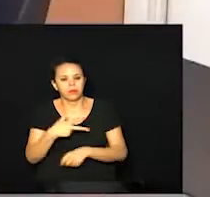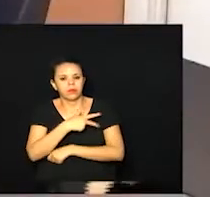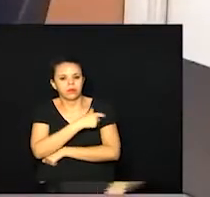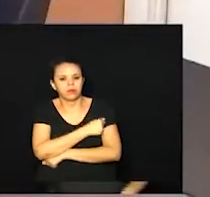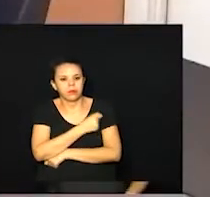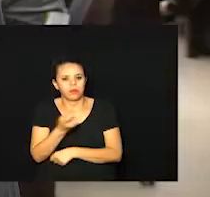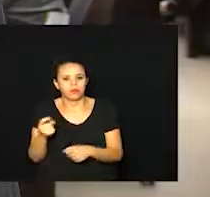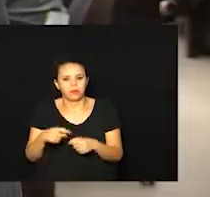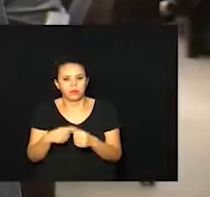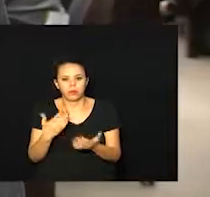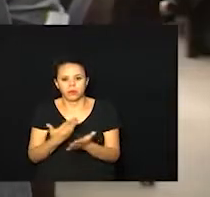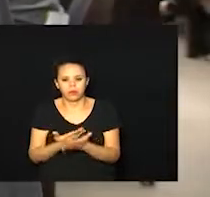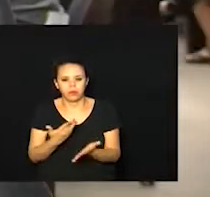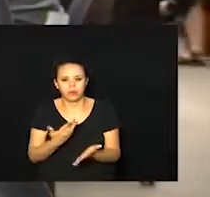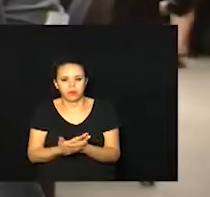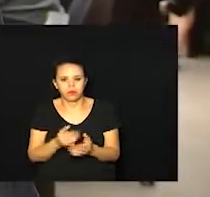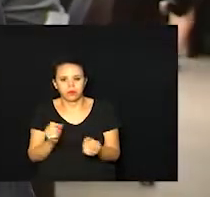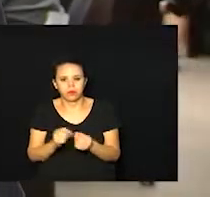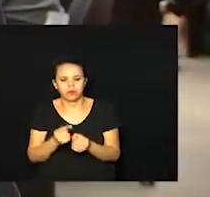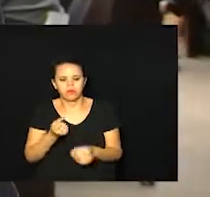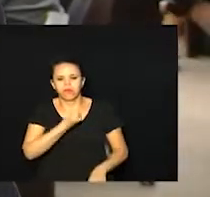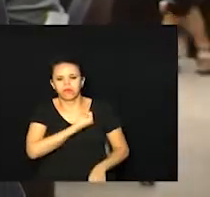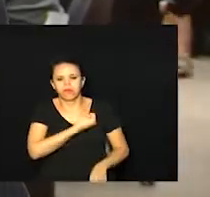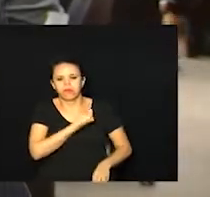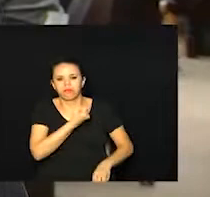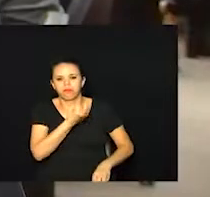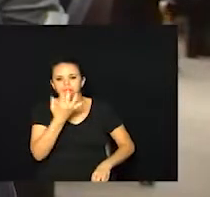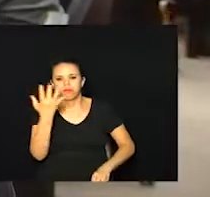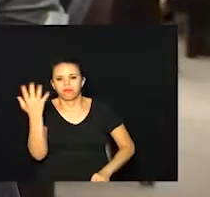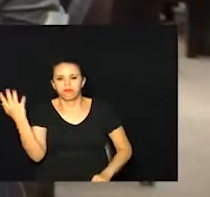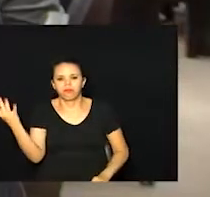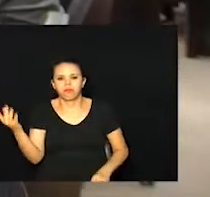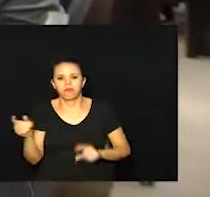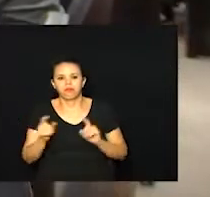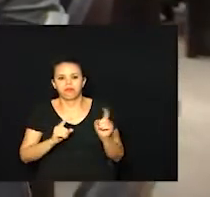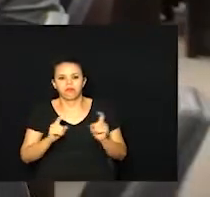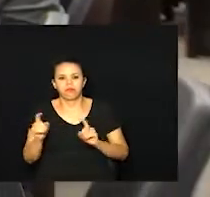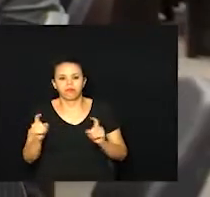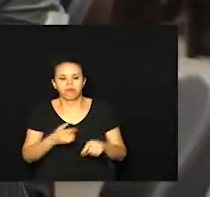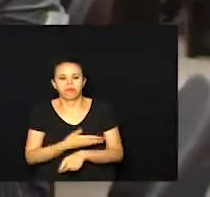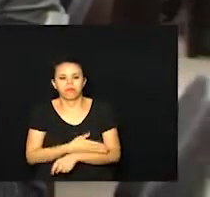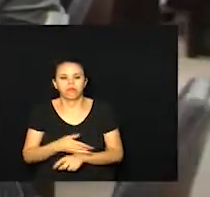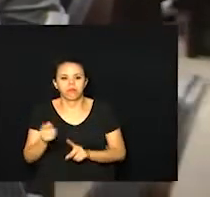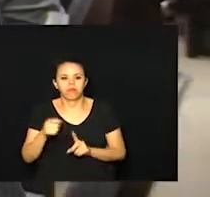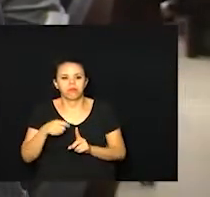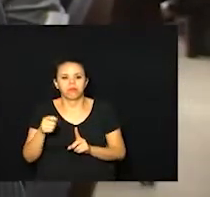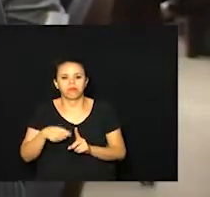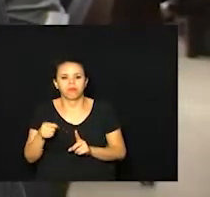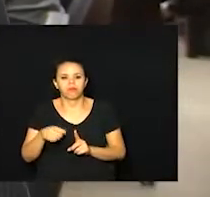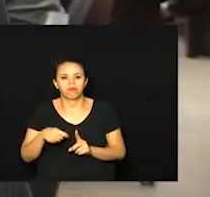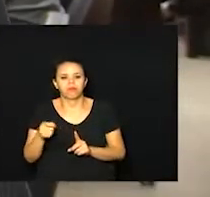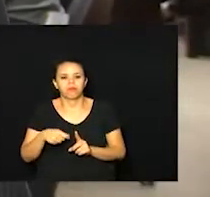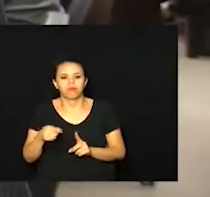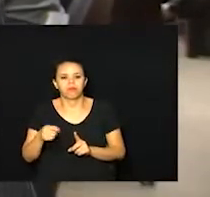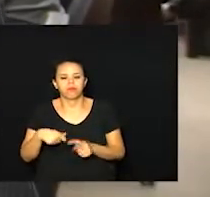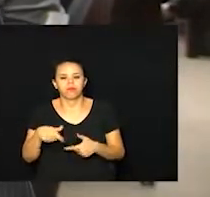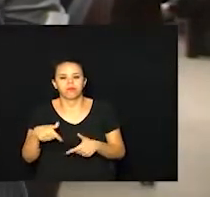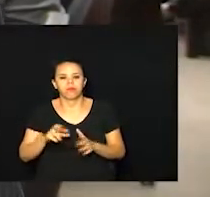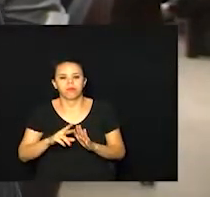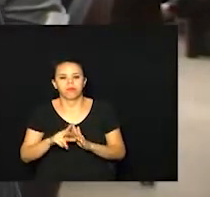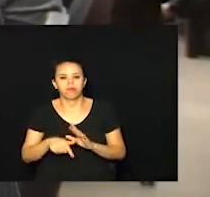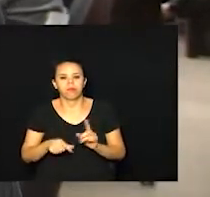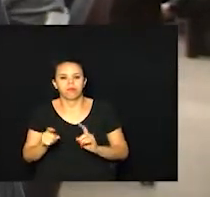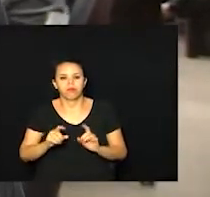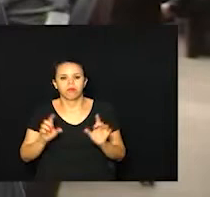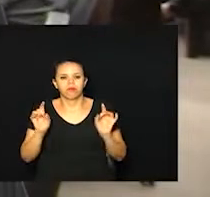e a volta às aulas. Nós fizemos inúmeras, né, reuniões ordinárias, todos os meses, né? Fizemos também várias